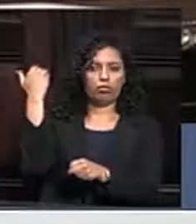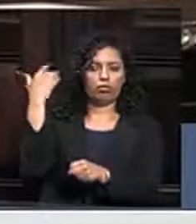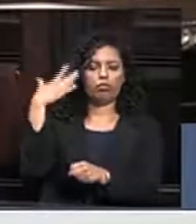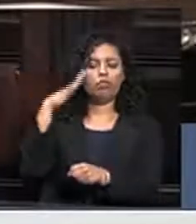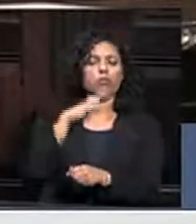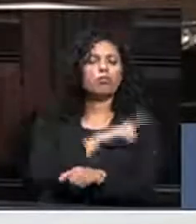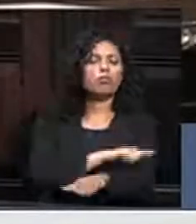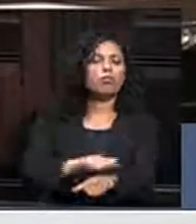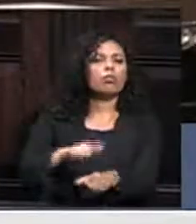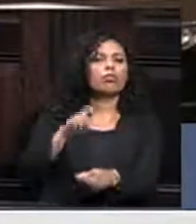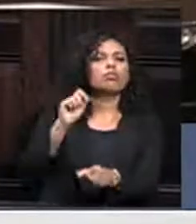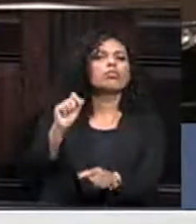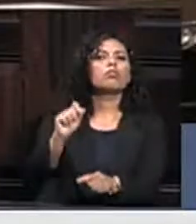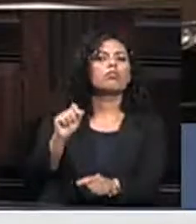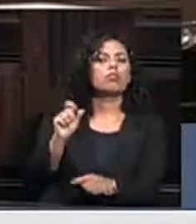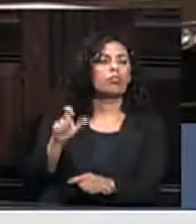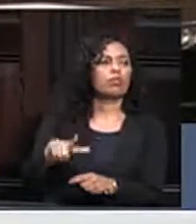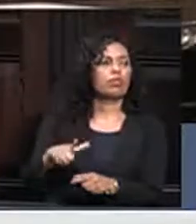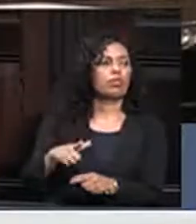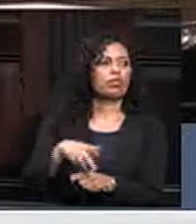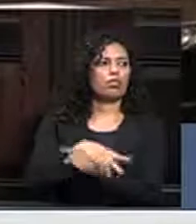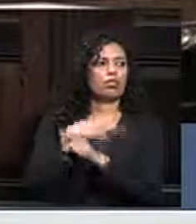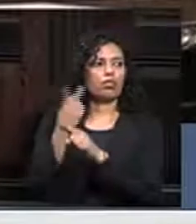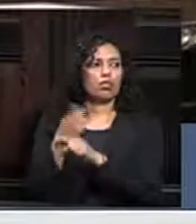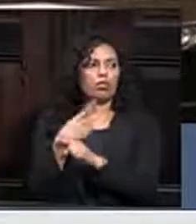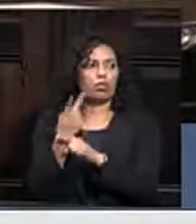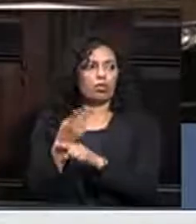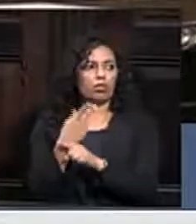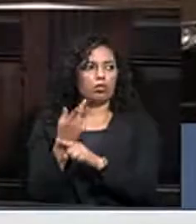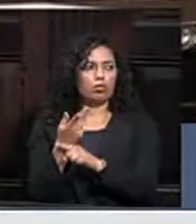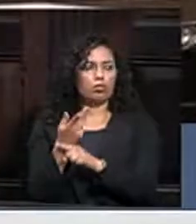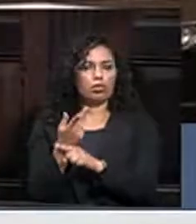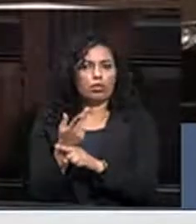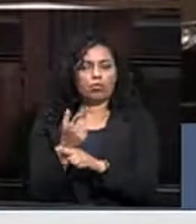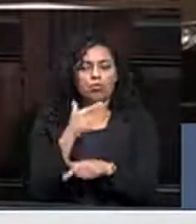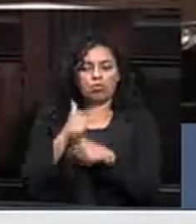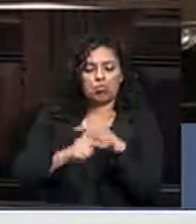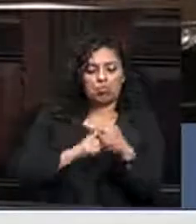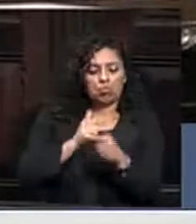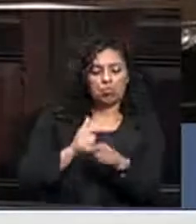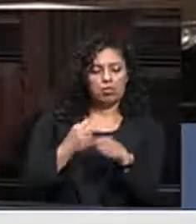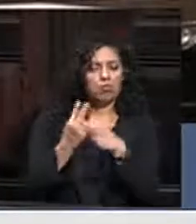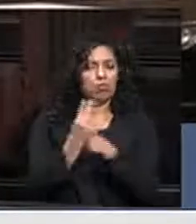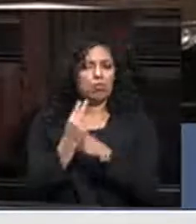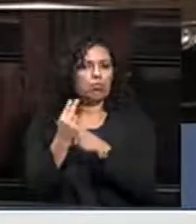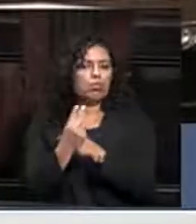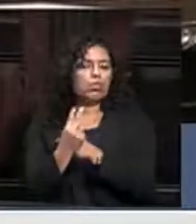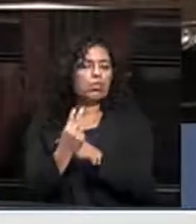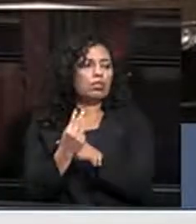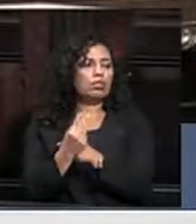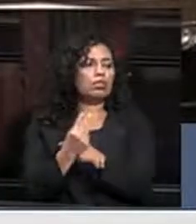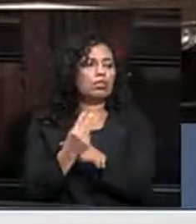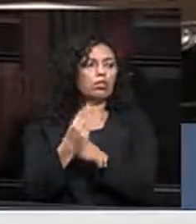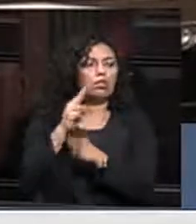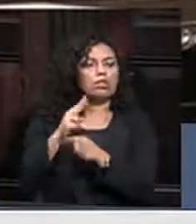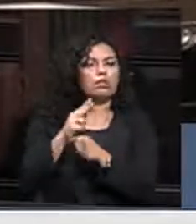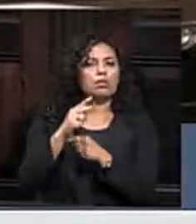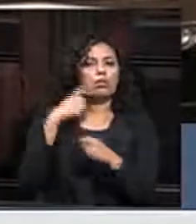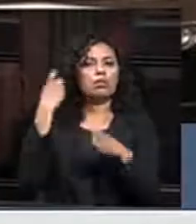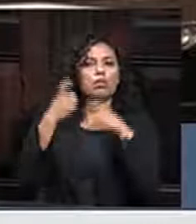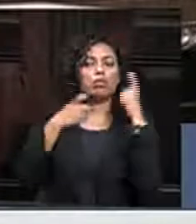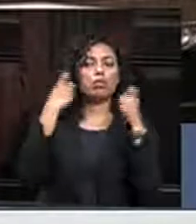os nossos investimentos e traçar as nossas ações estratégicas pautadas apenas no aumento